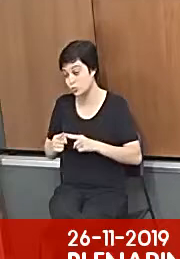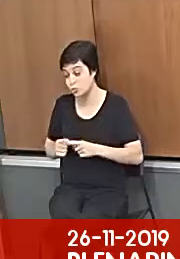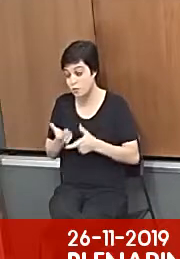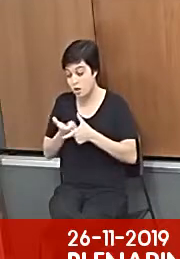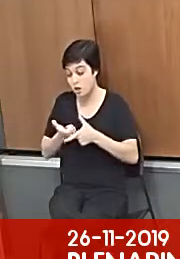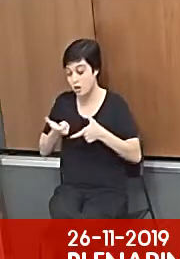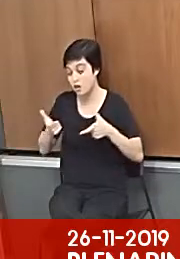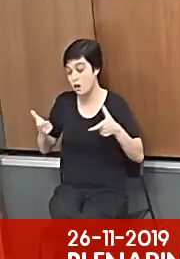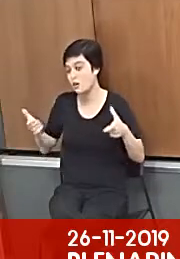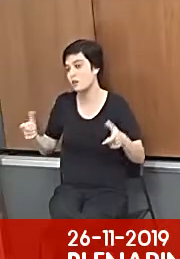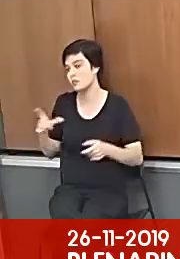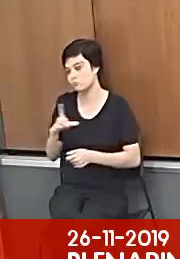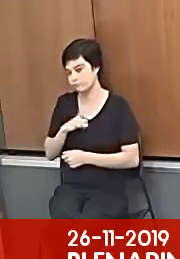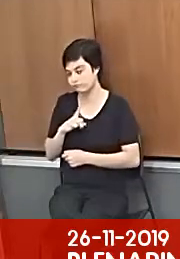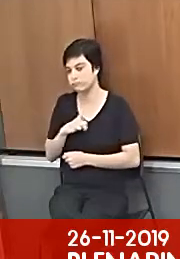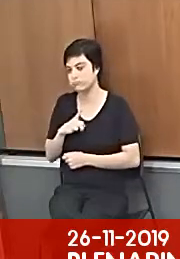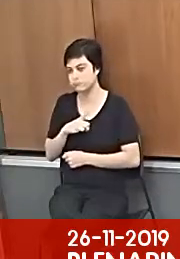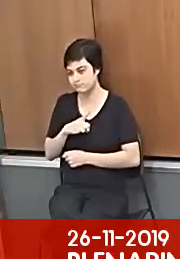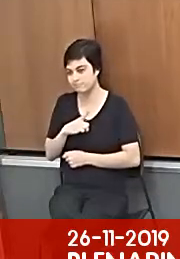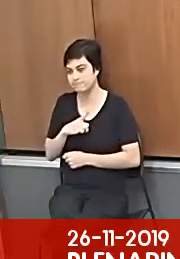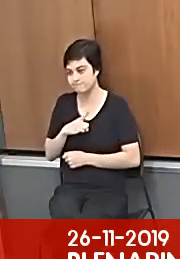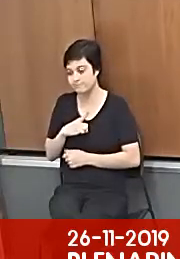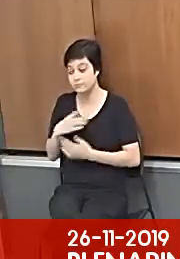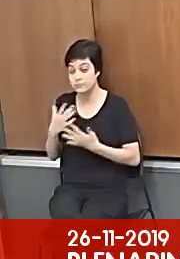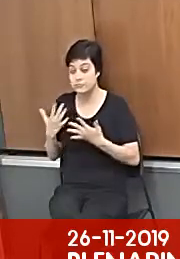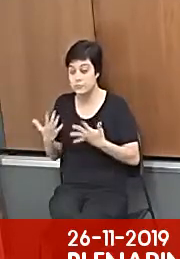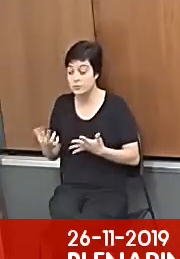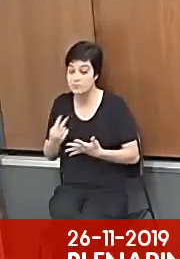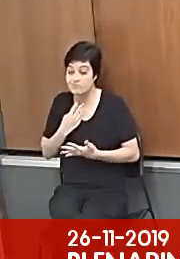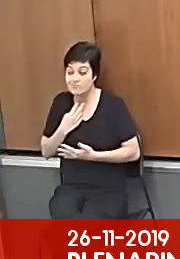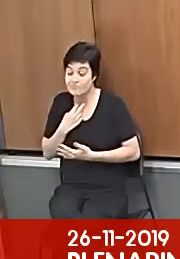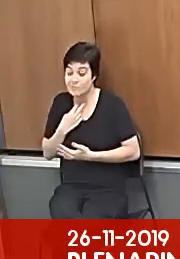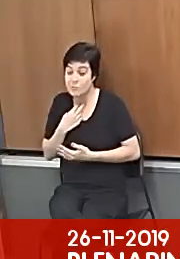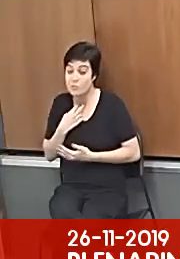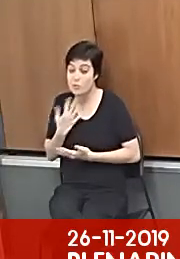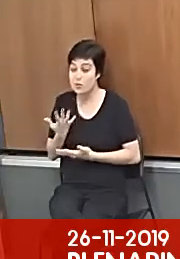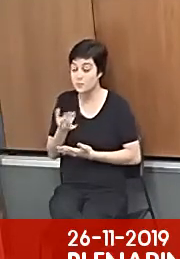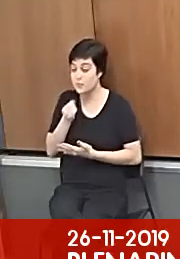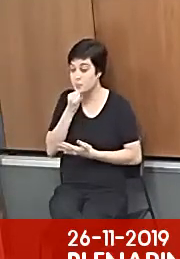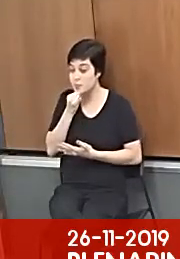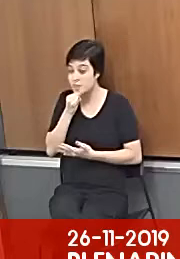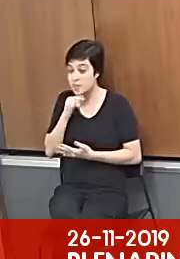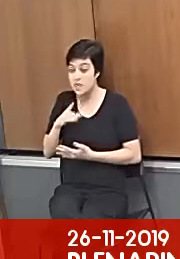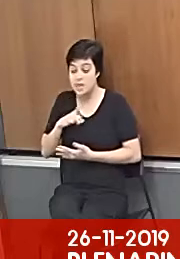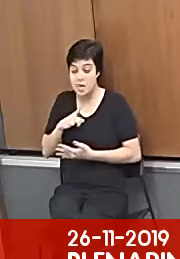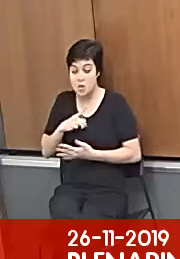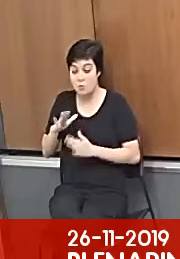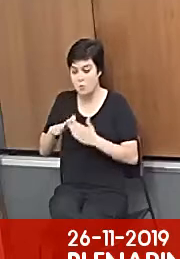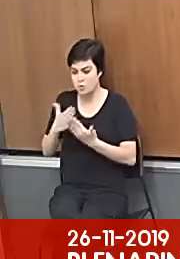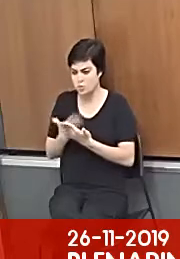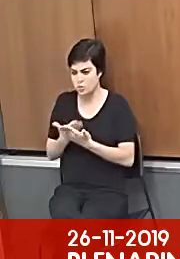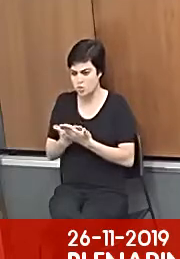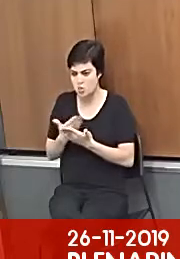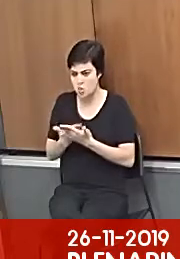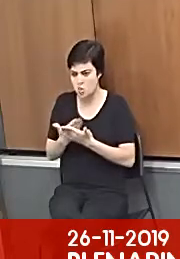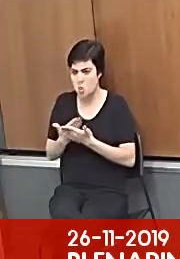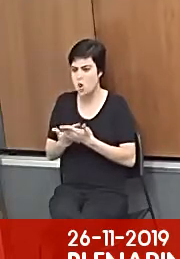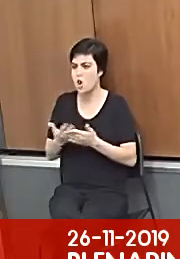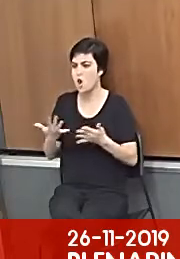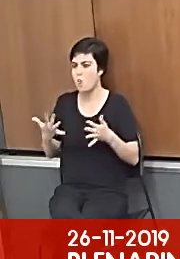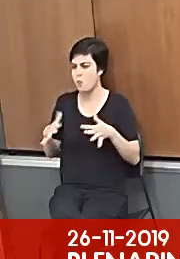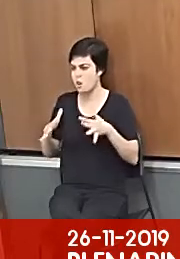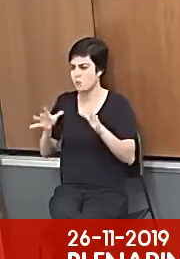amplitude é muito grande. E nós não podemos nos furtar a ter uma escola de qualidade na capital,